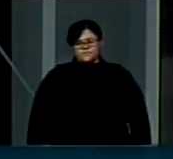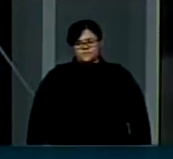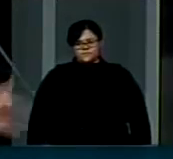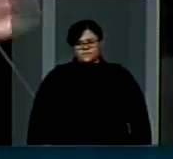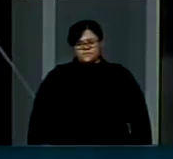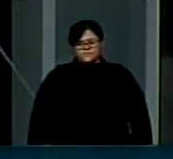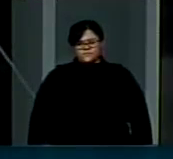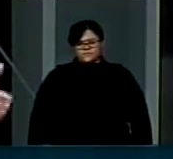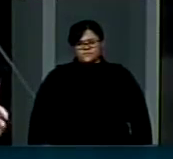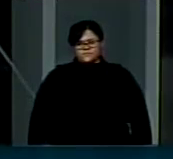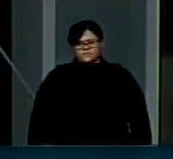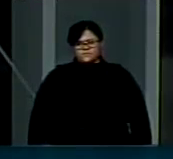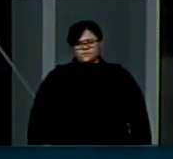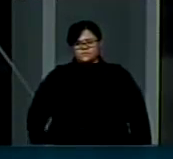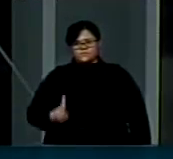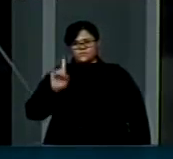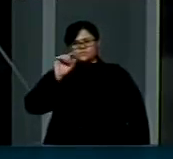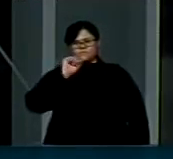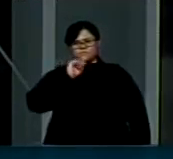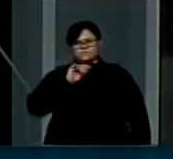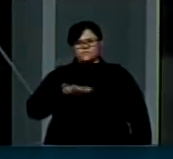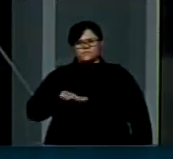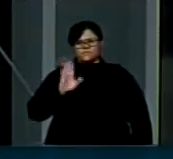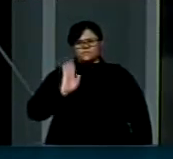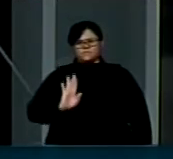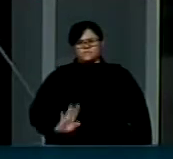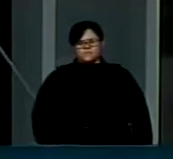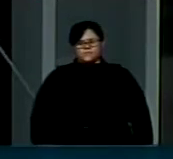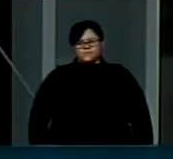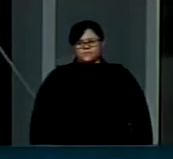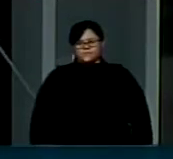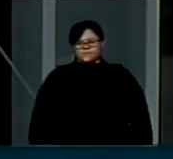o que eu tinha a dizer. Que Deus abençoe o Brasil. Parabéns.